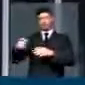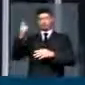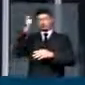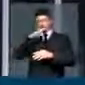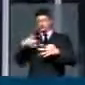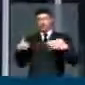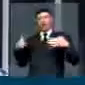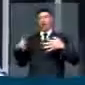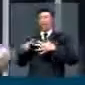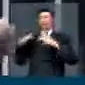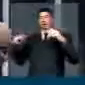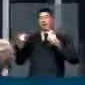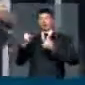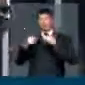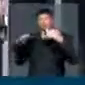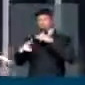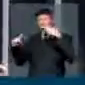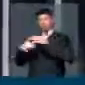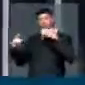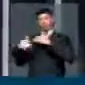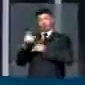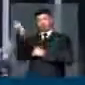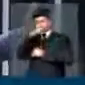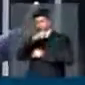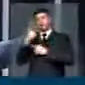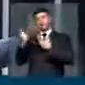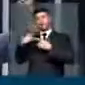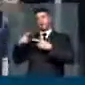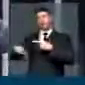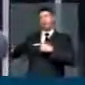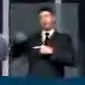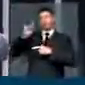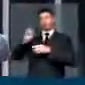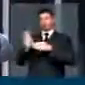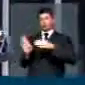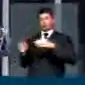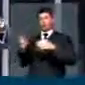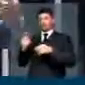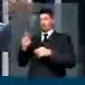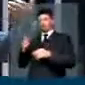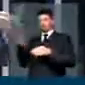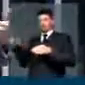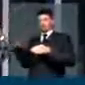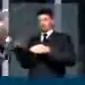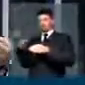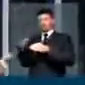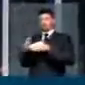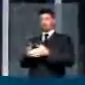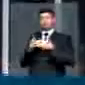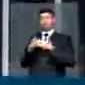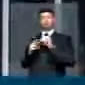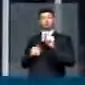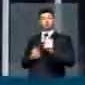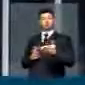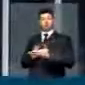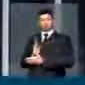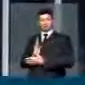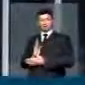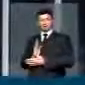acuda. O trânsito lá está realmente muito difícil. Como é o encontro de uma BR, nós conseguimos